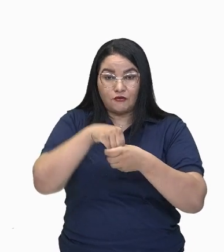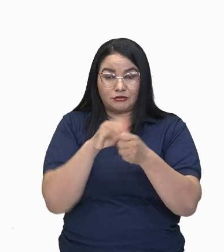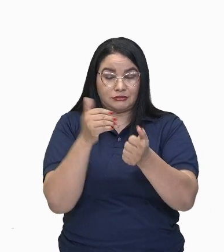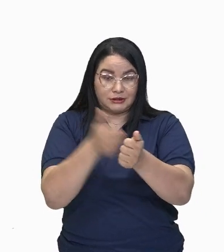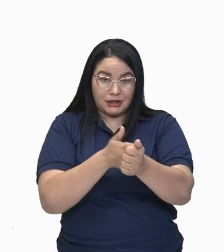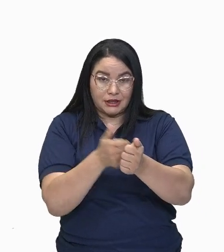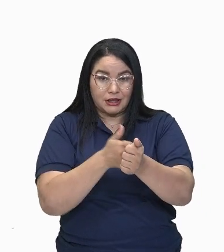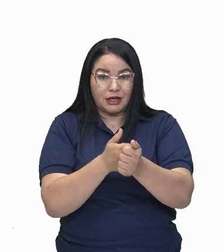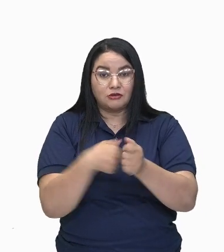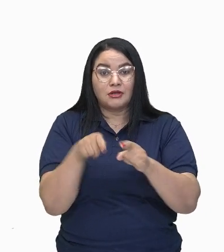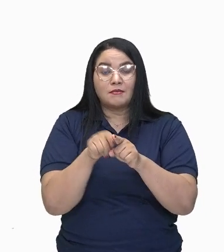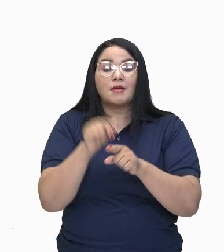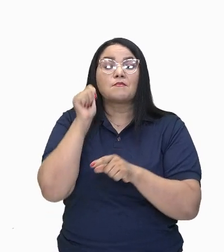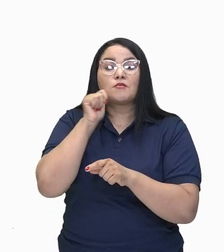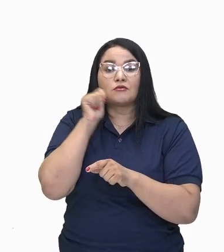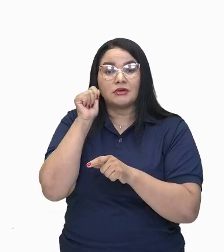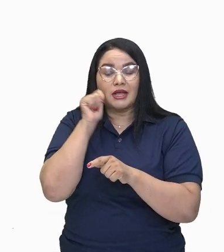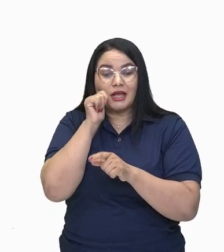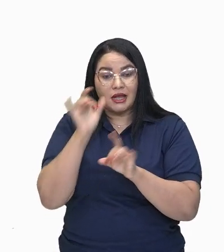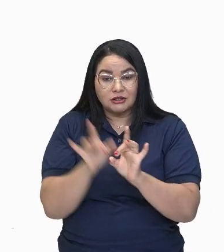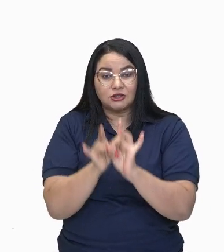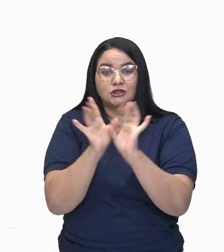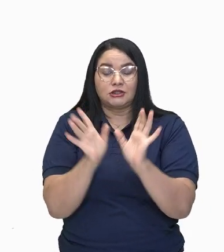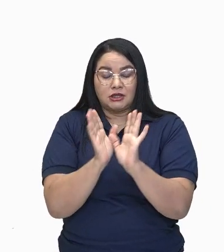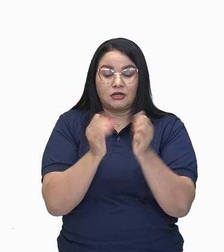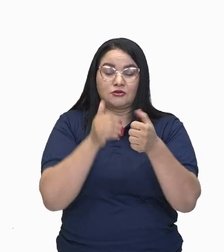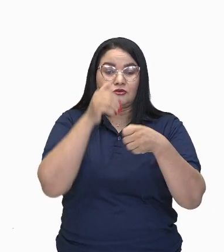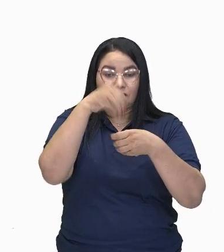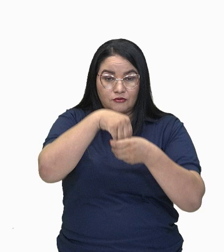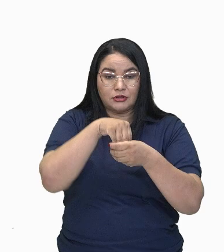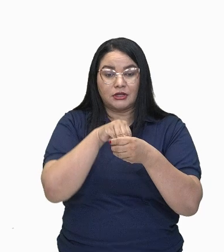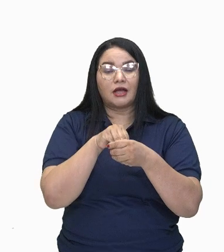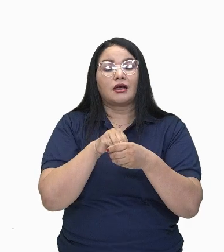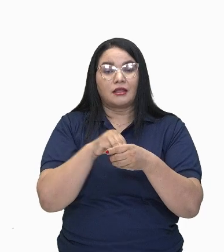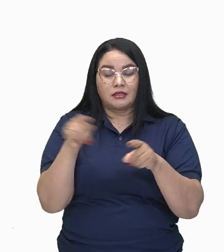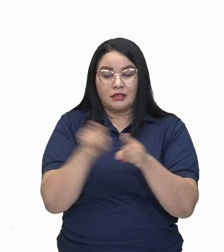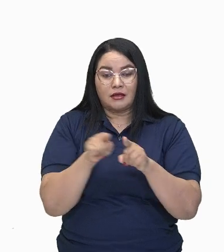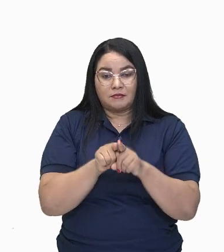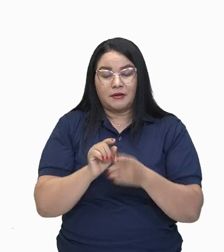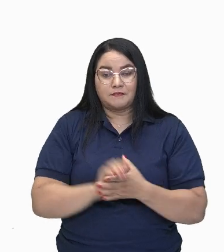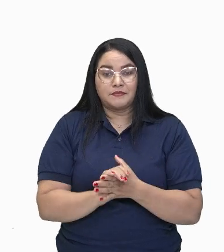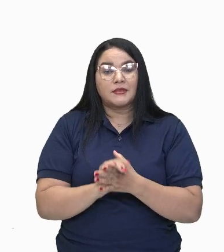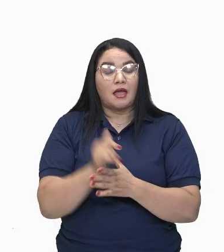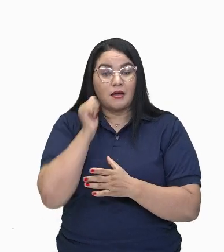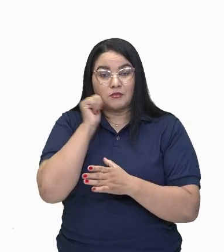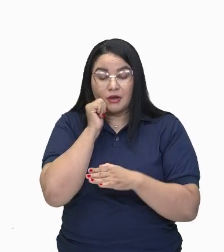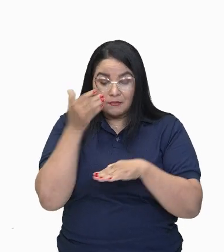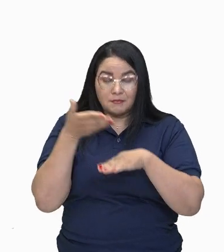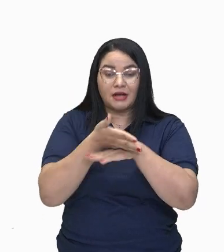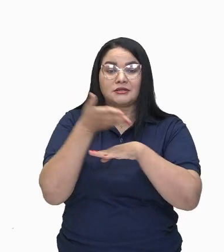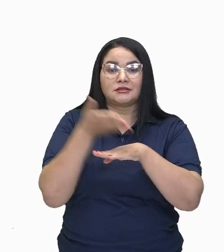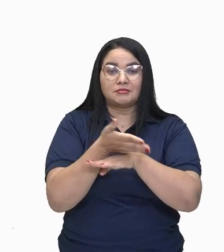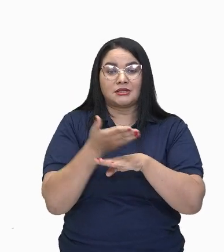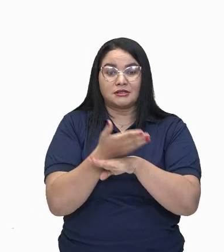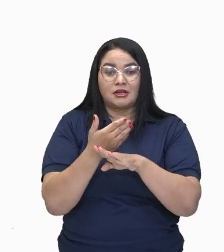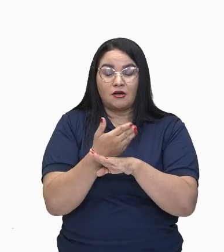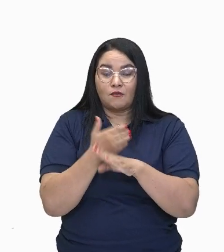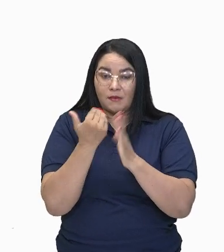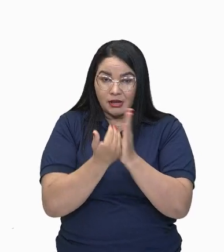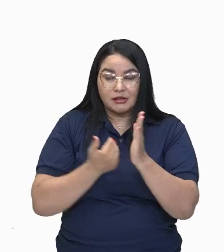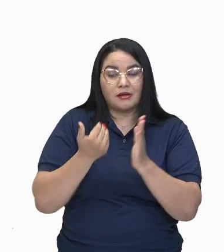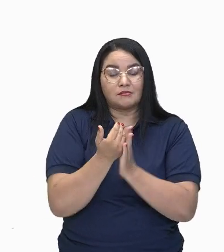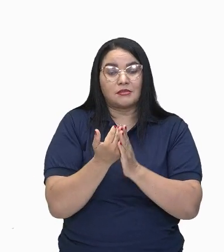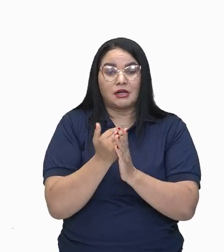voto feminino, que foram implementados posteriormente. Então, vamos ter maior participação da sociedade no